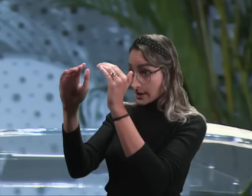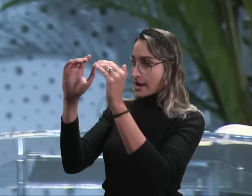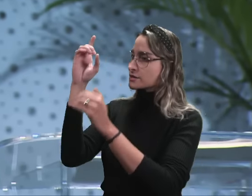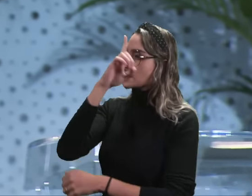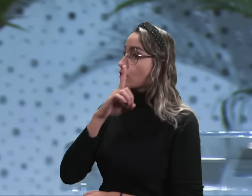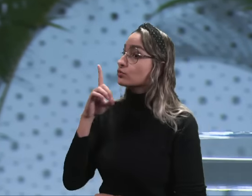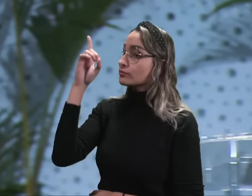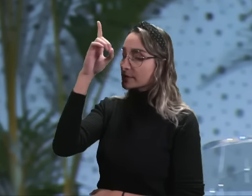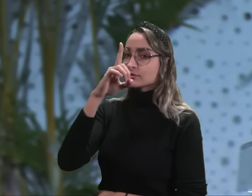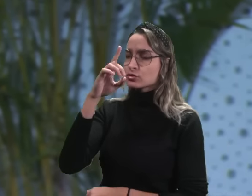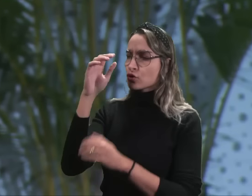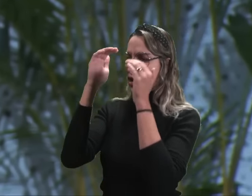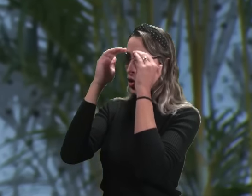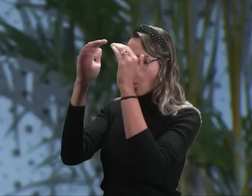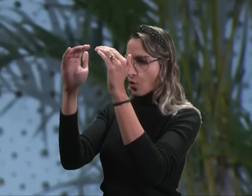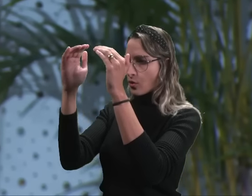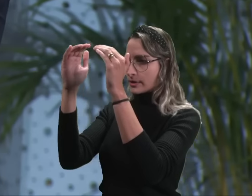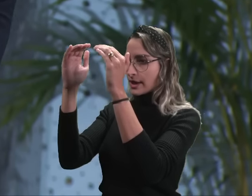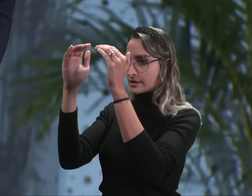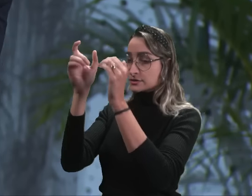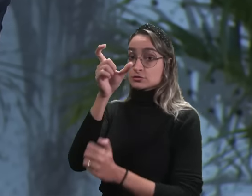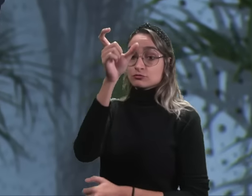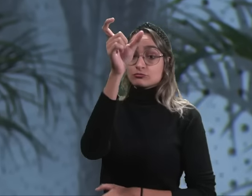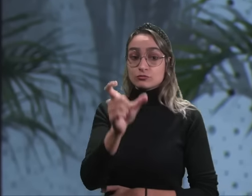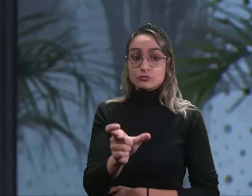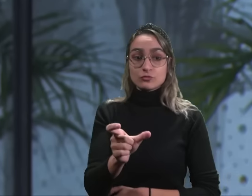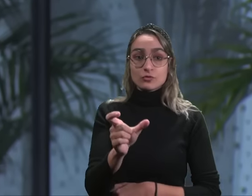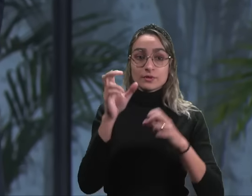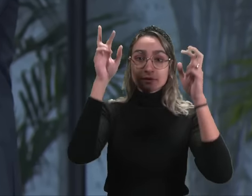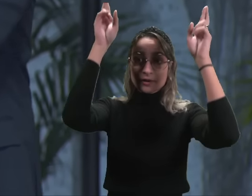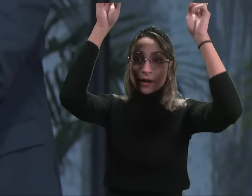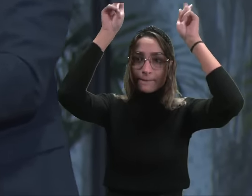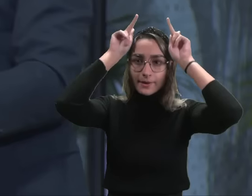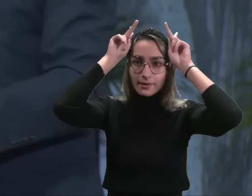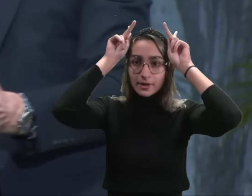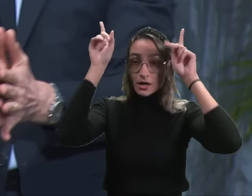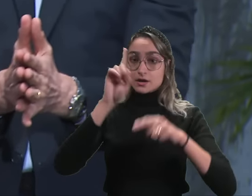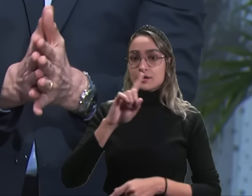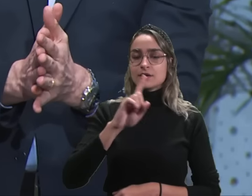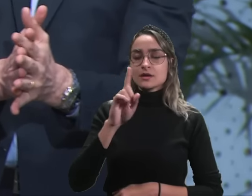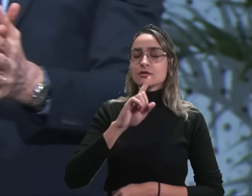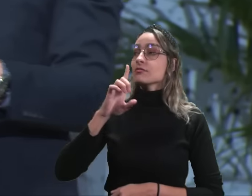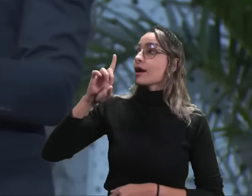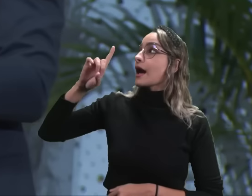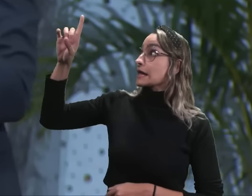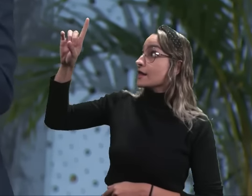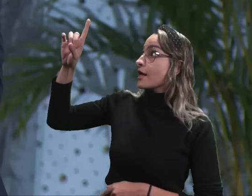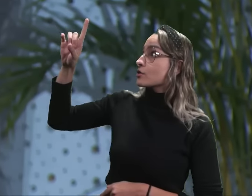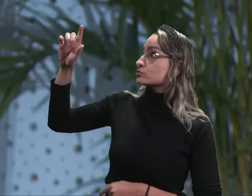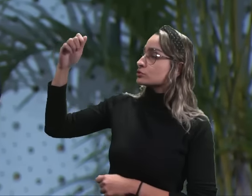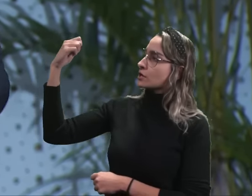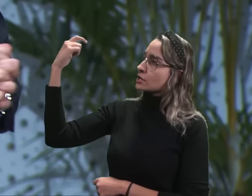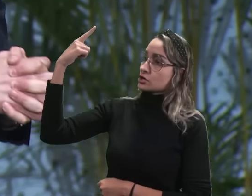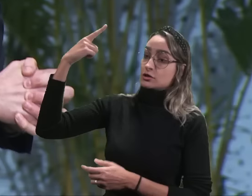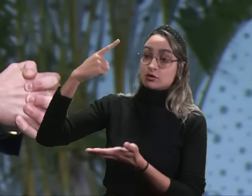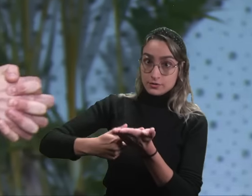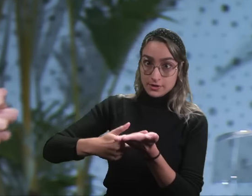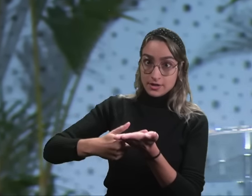da formação da Igreja Adventista do Sétimo Dia que surgiu desse movimento Adventista ele foi um Capitão